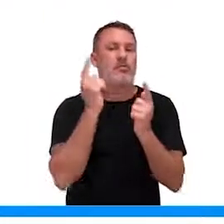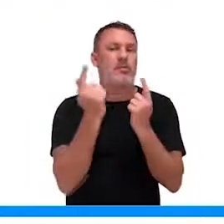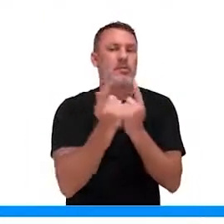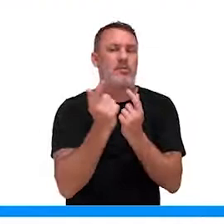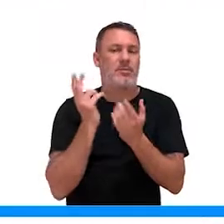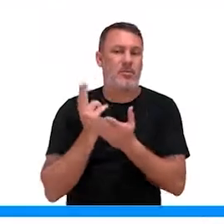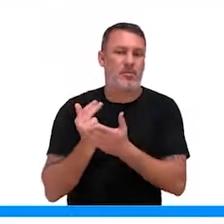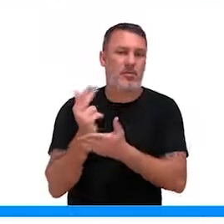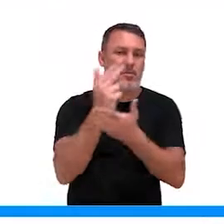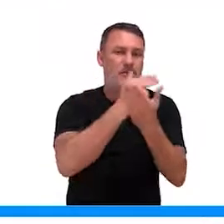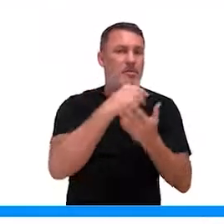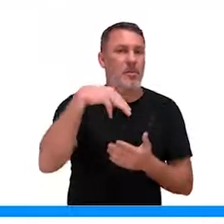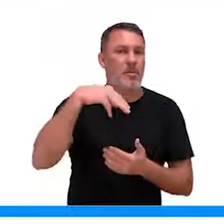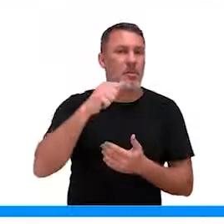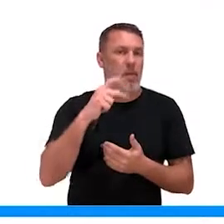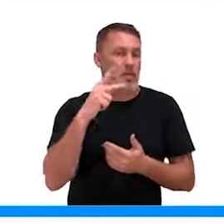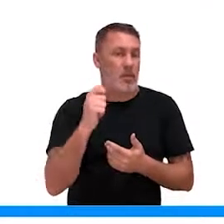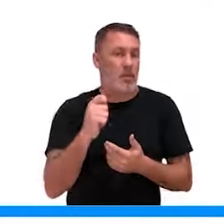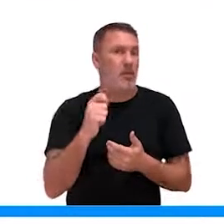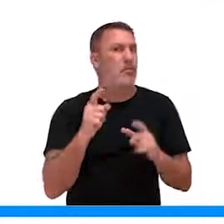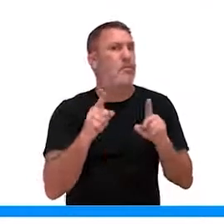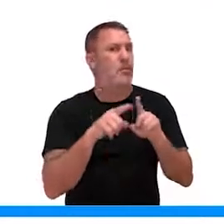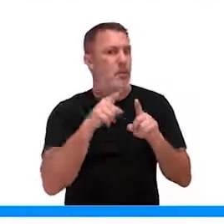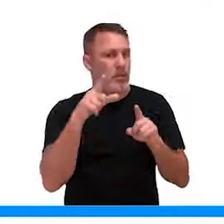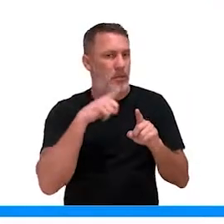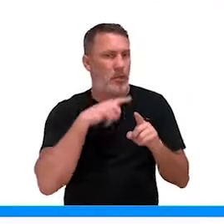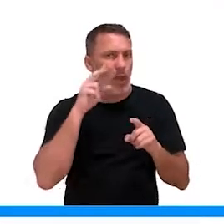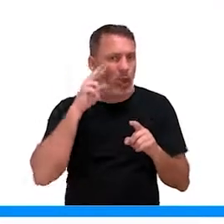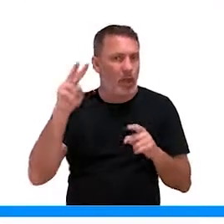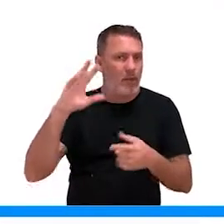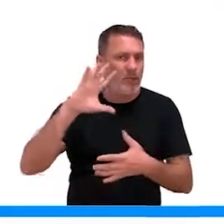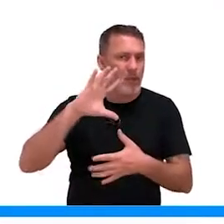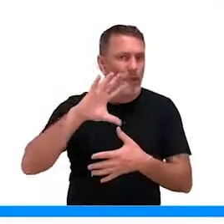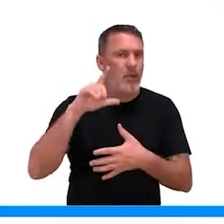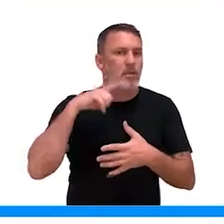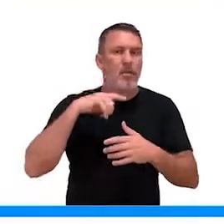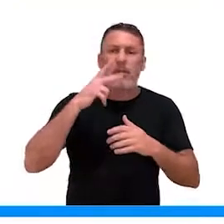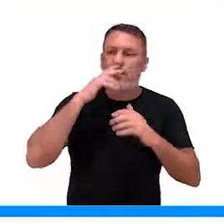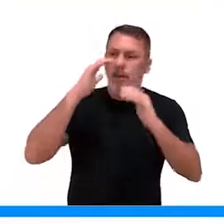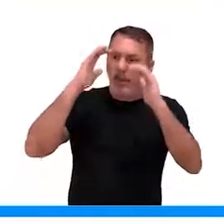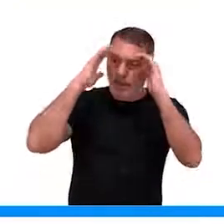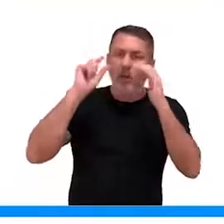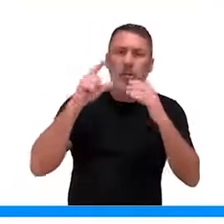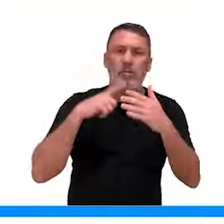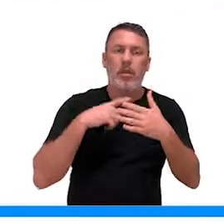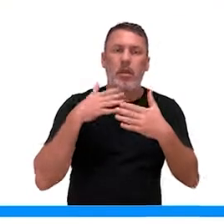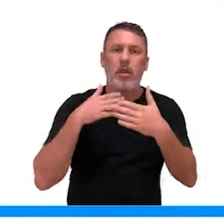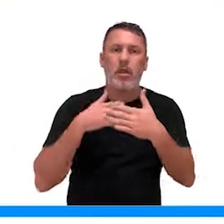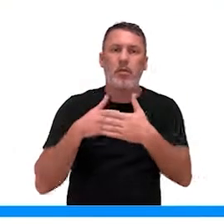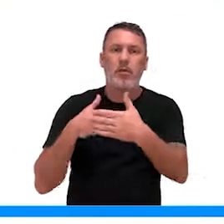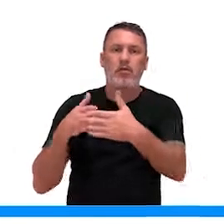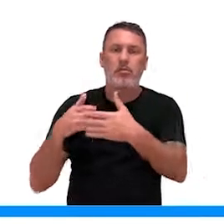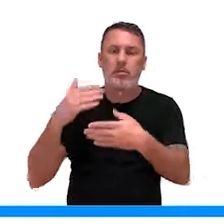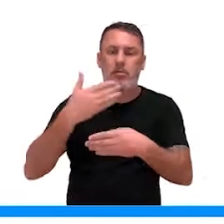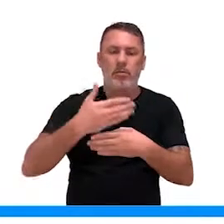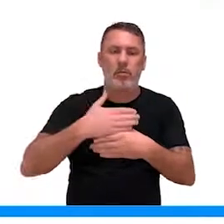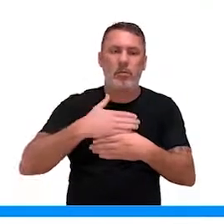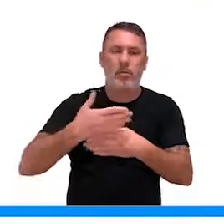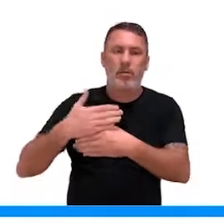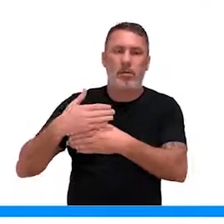e inclusive, destaco para você que existe um respeito aqui, tá, aos limites estaduais, ou seja,